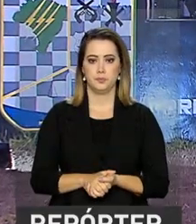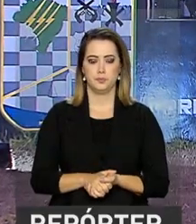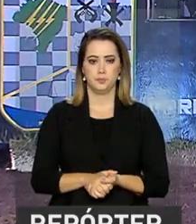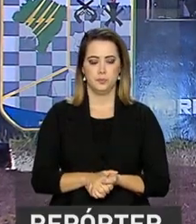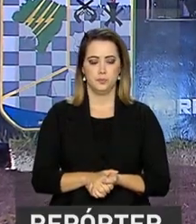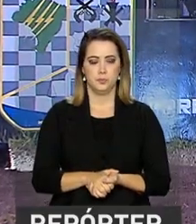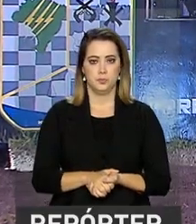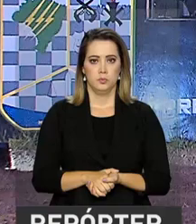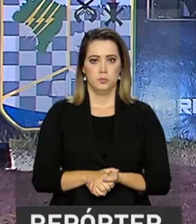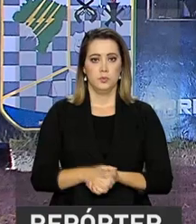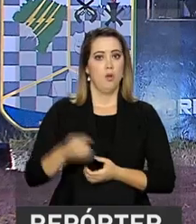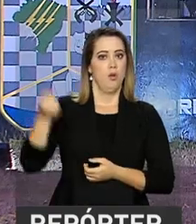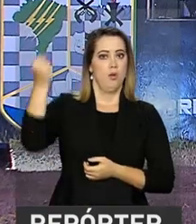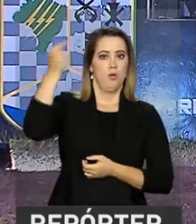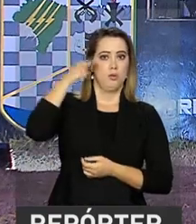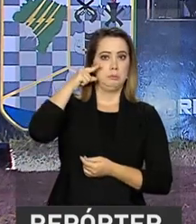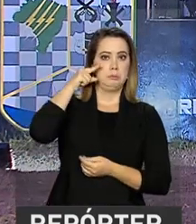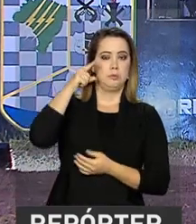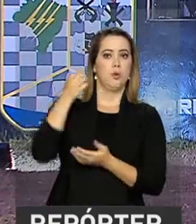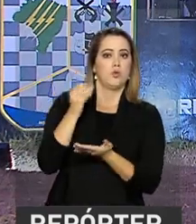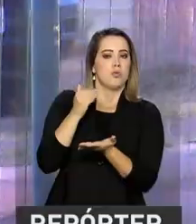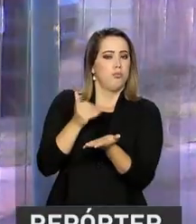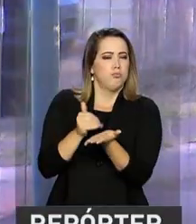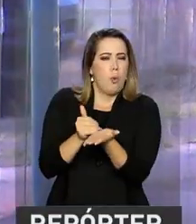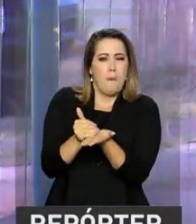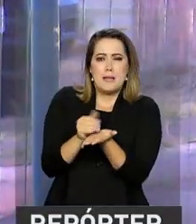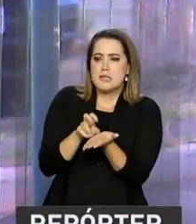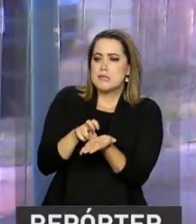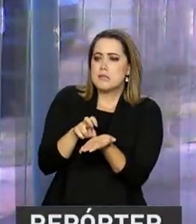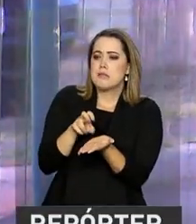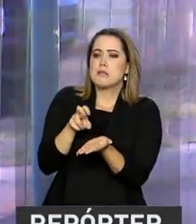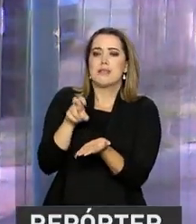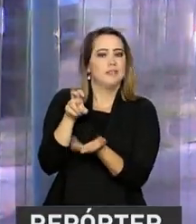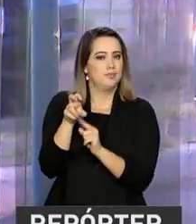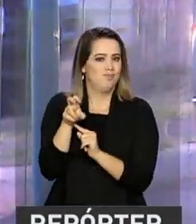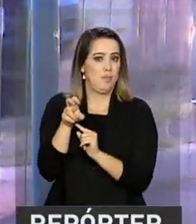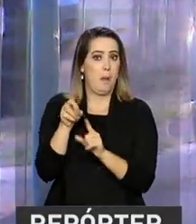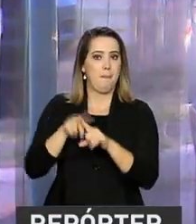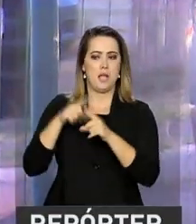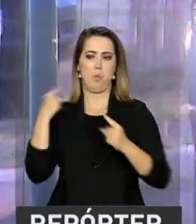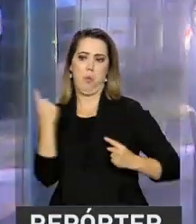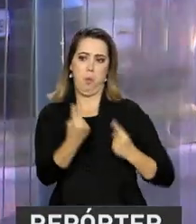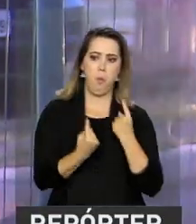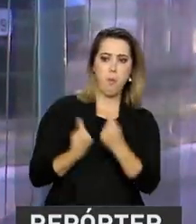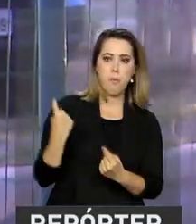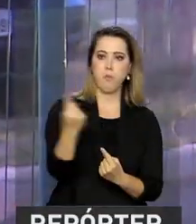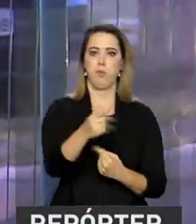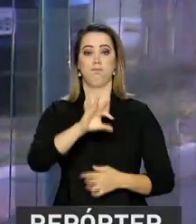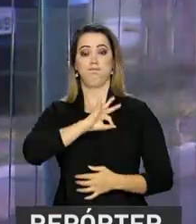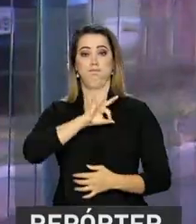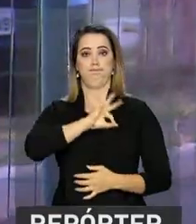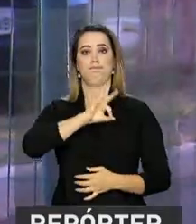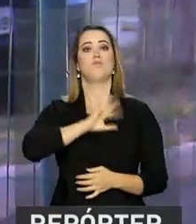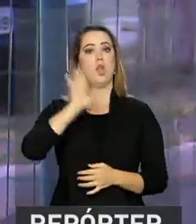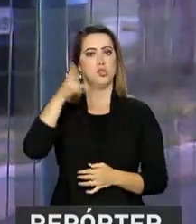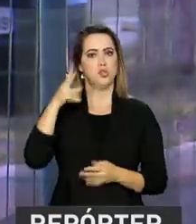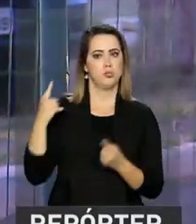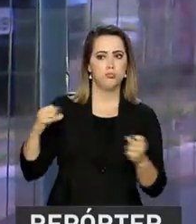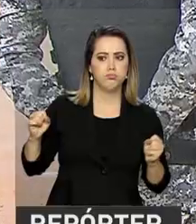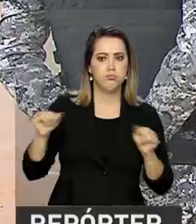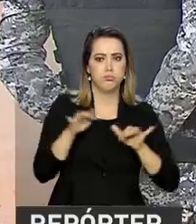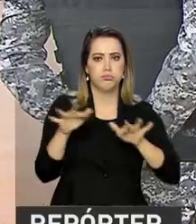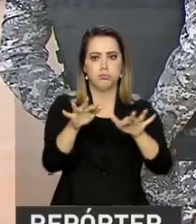região. O Sol ainda não tinha aparecido, mas a movimentação de policiais da Força Nacional de Segurança já era